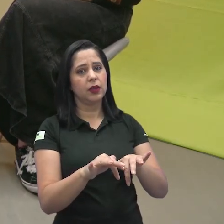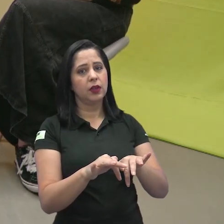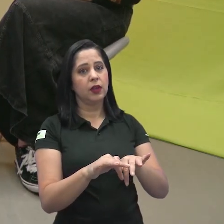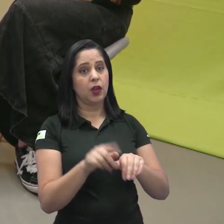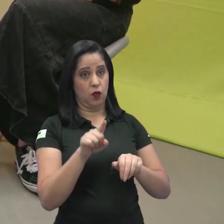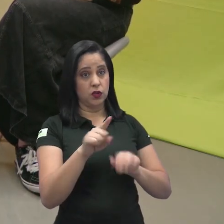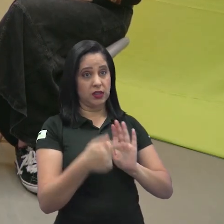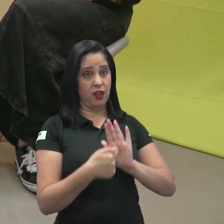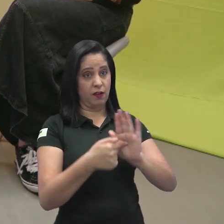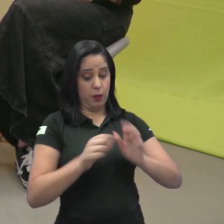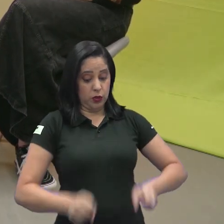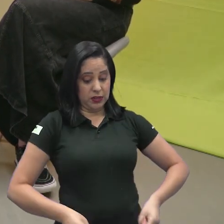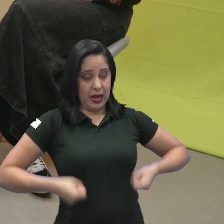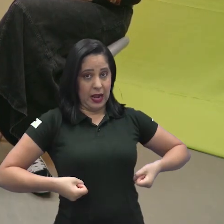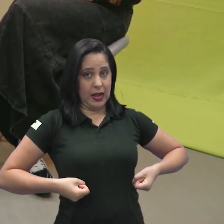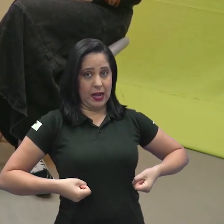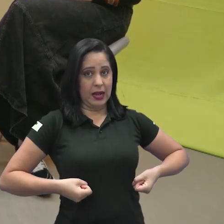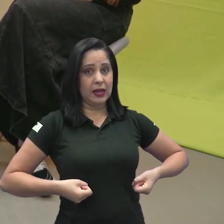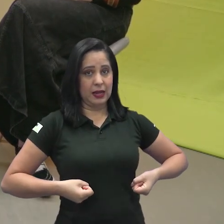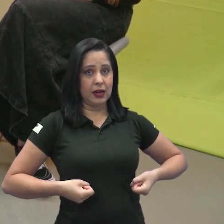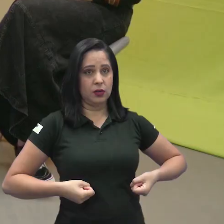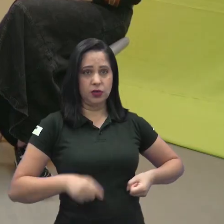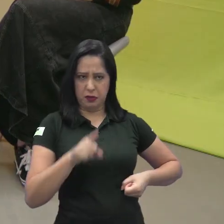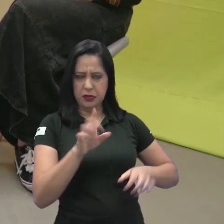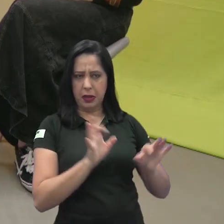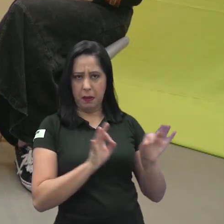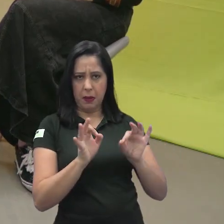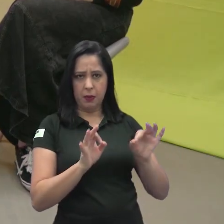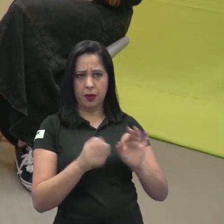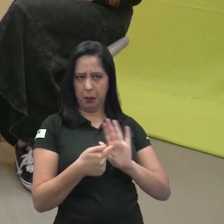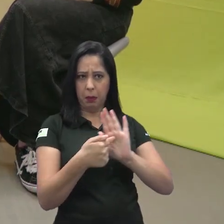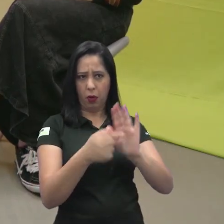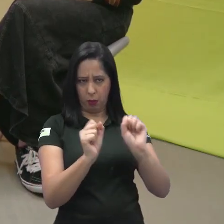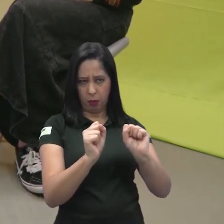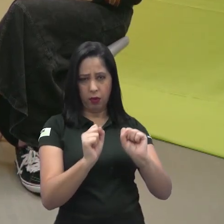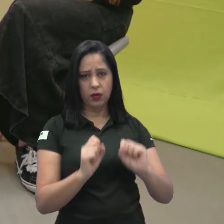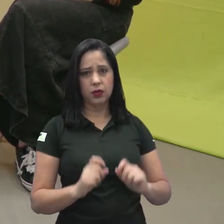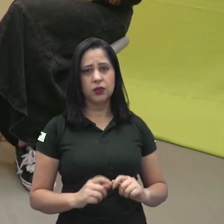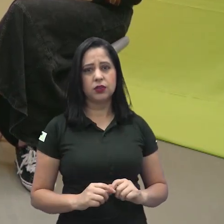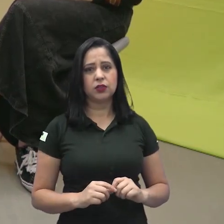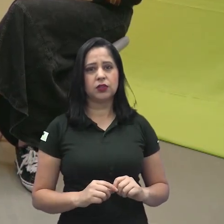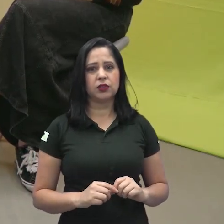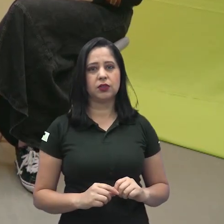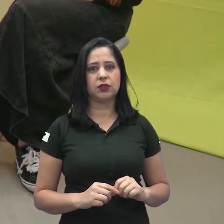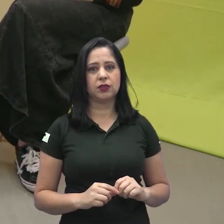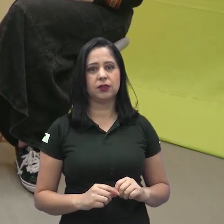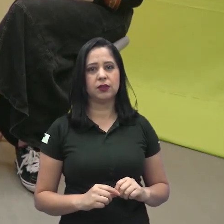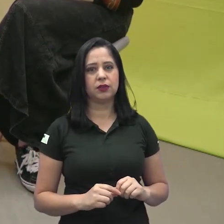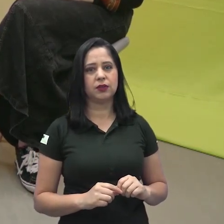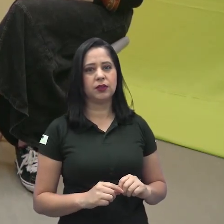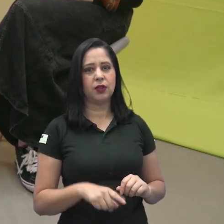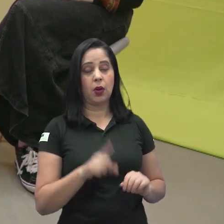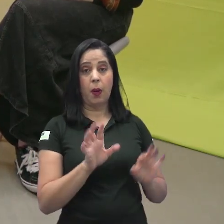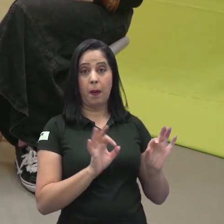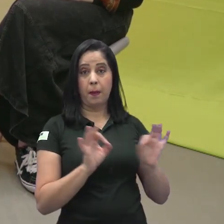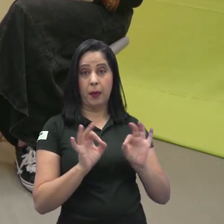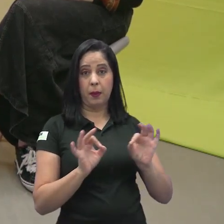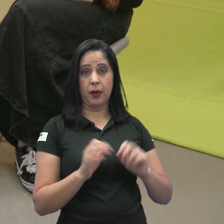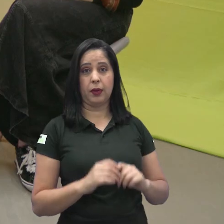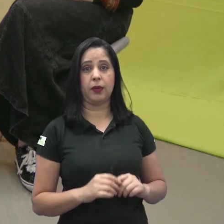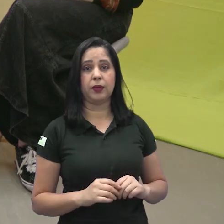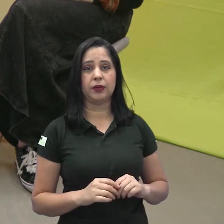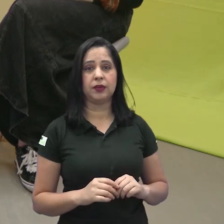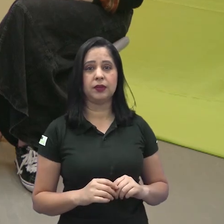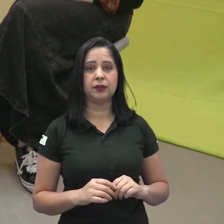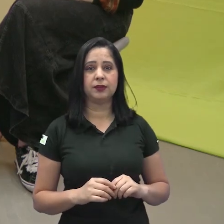que trouxeram para a gente para mostrar, né? Que vocês fizeram. Mostra aí mostrar? Um pouquinho do que vocês fizeram também. De um lado aí, me